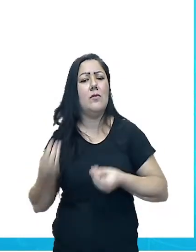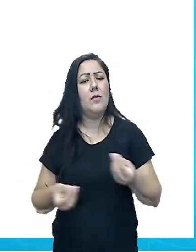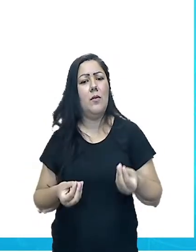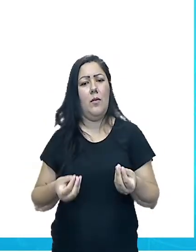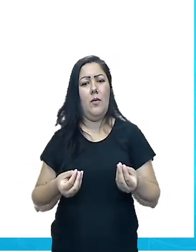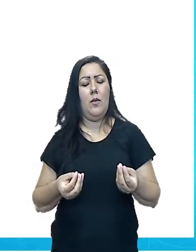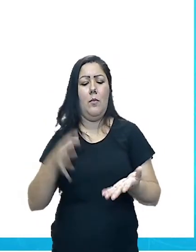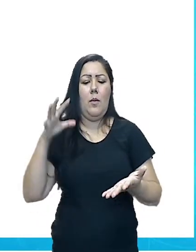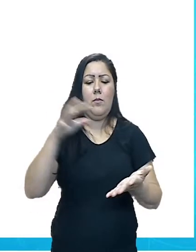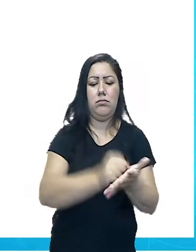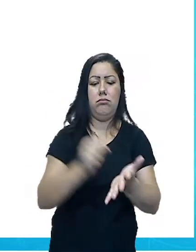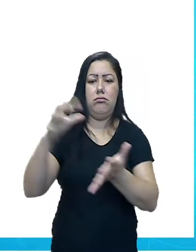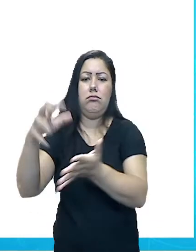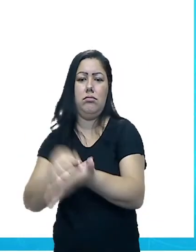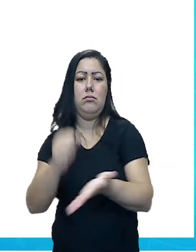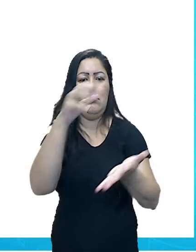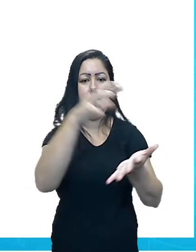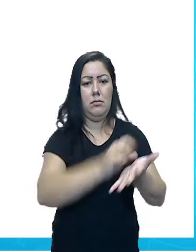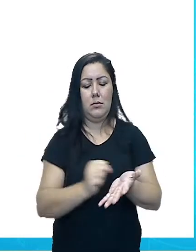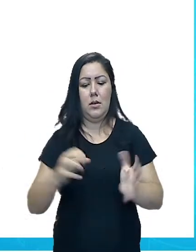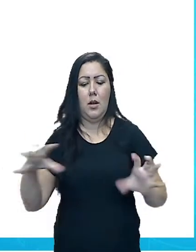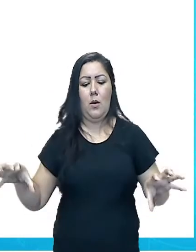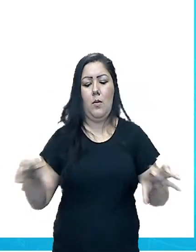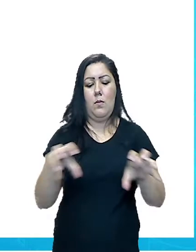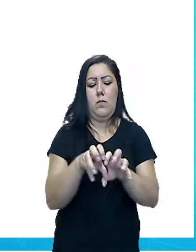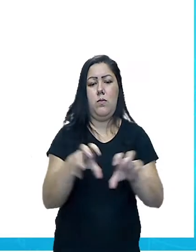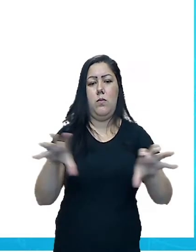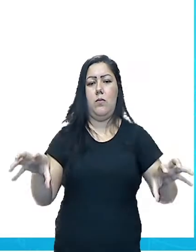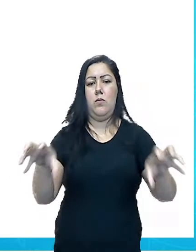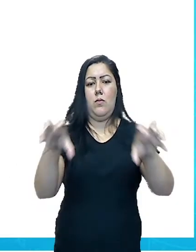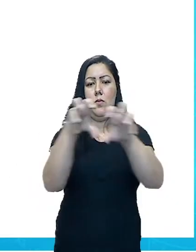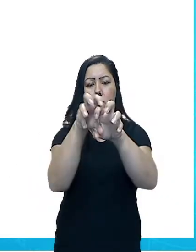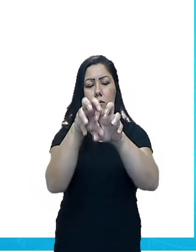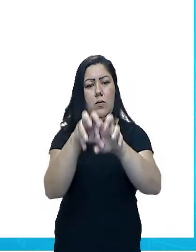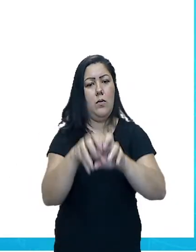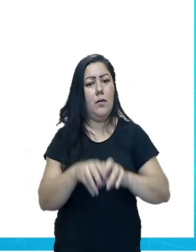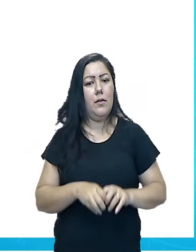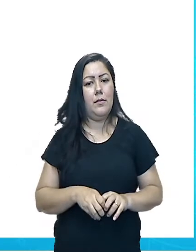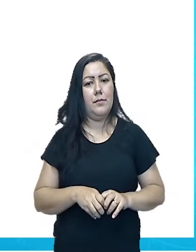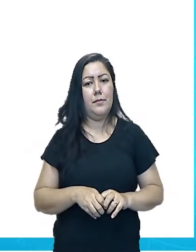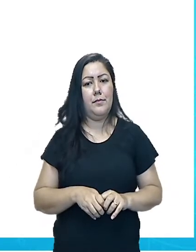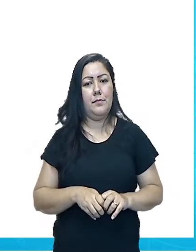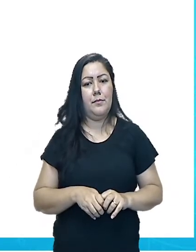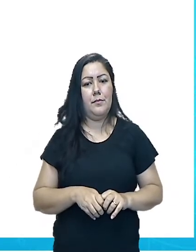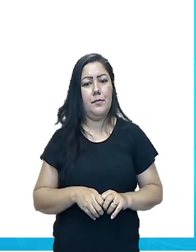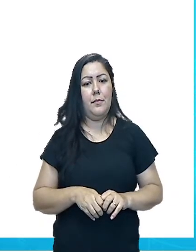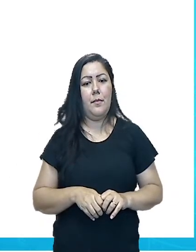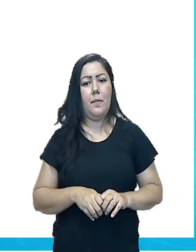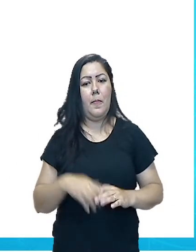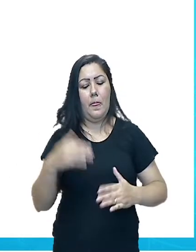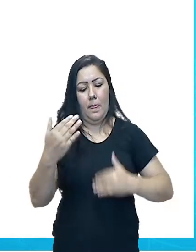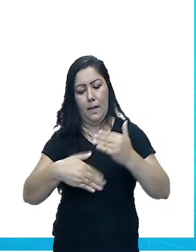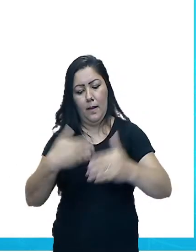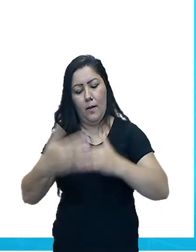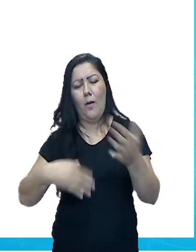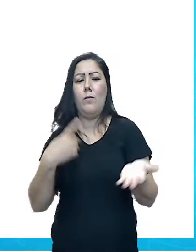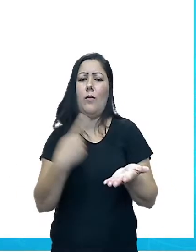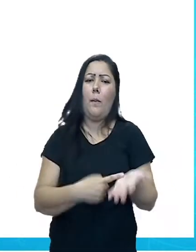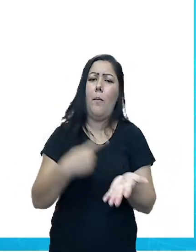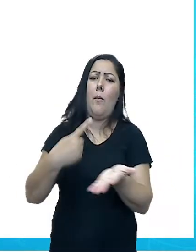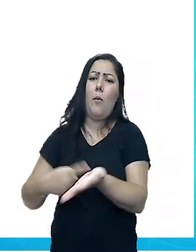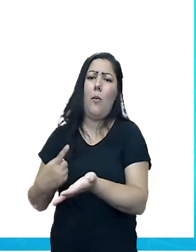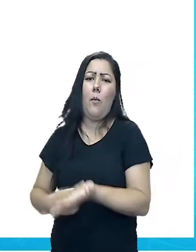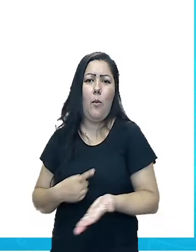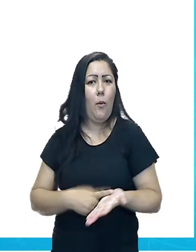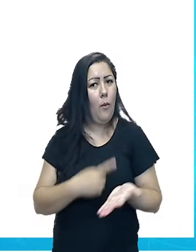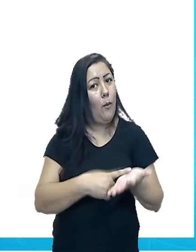sendo agregadas, como que foi constituído, sobre os vários tratados que